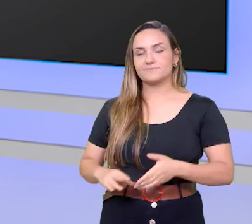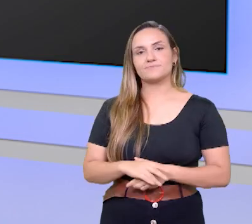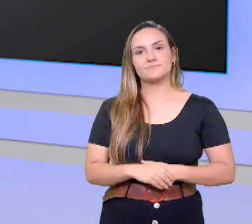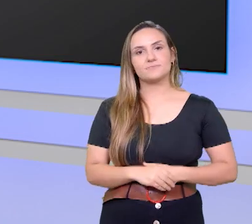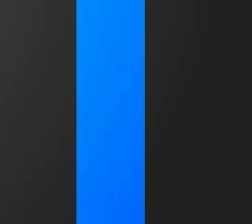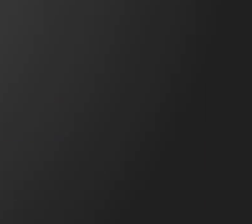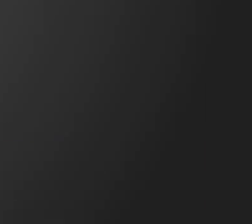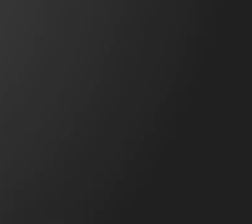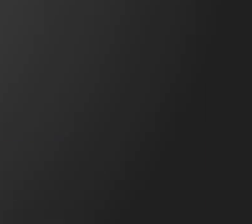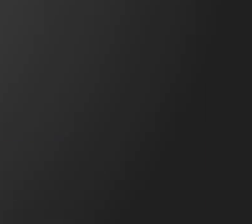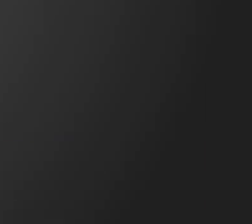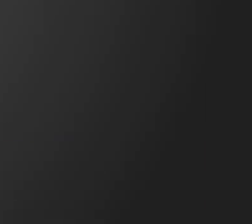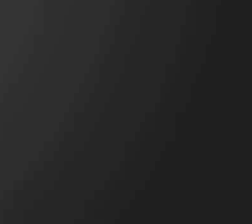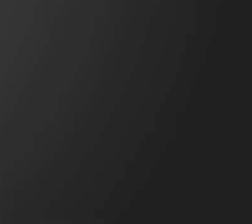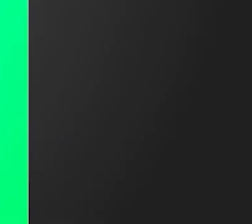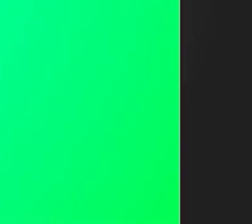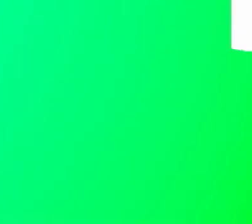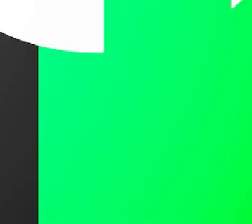Confira.